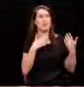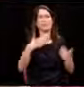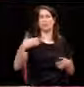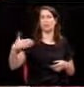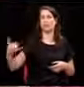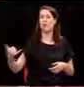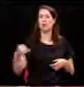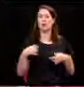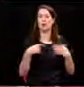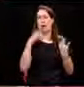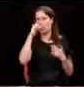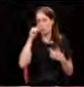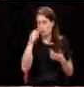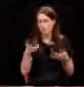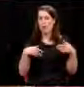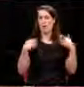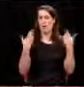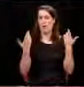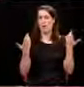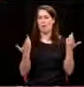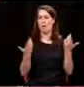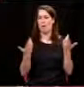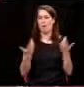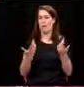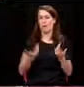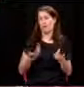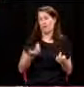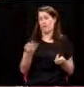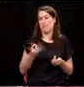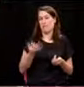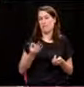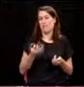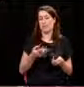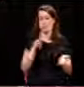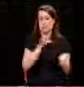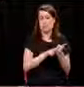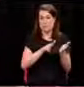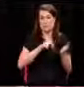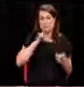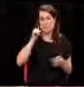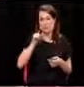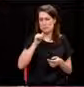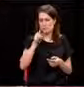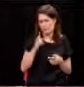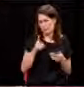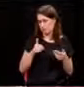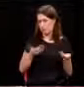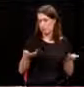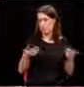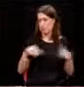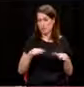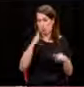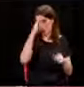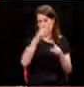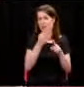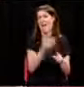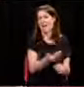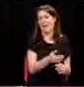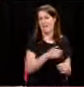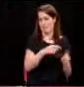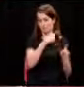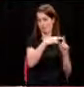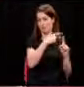neste momento, é esta intenção que existe. Não podemos ainda formalizar nem adiantar muito mais, mas mesmo, pelo menos existe essa intenção, que é bom.